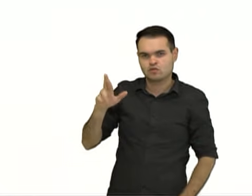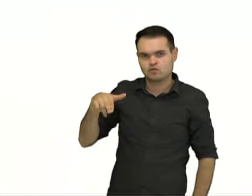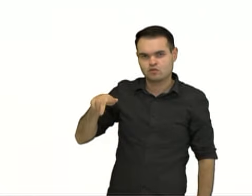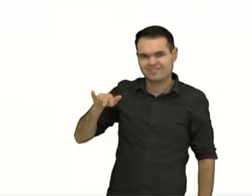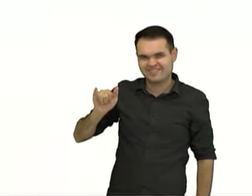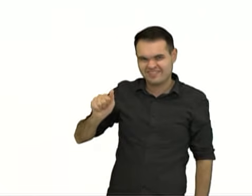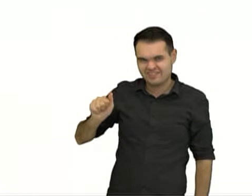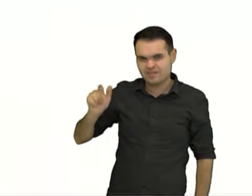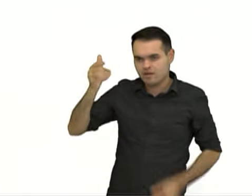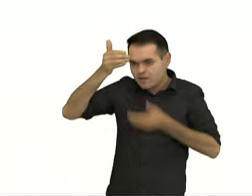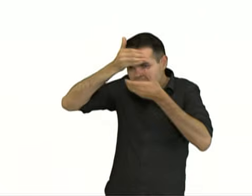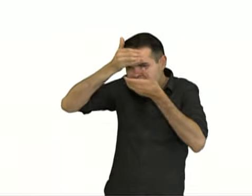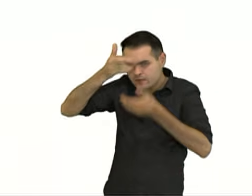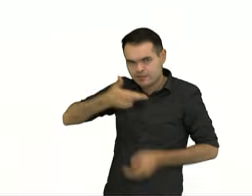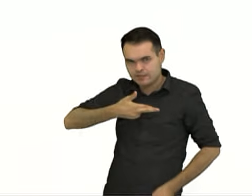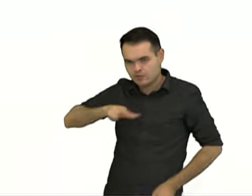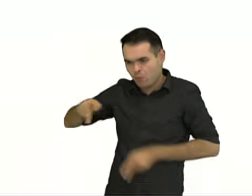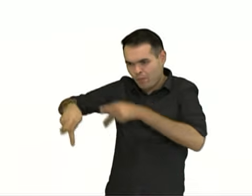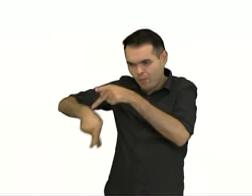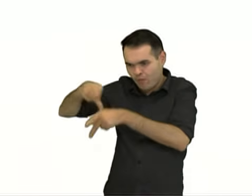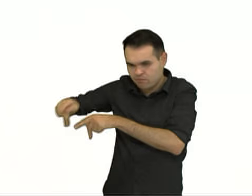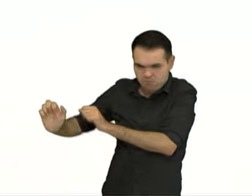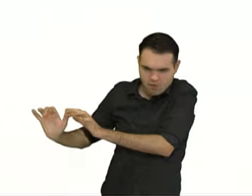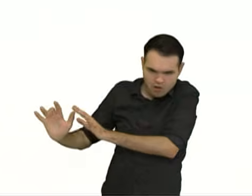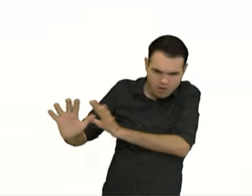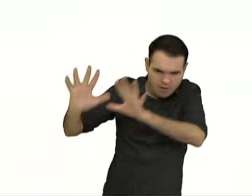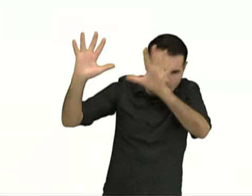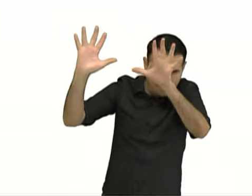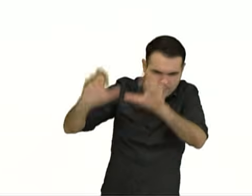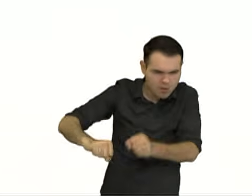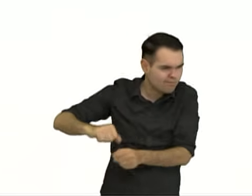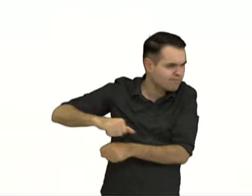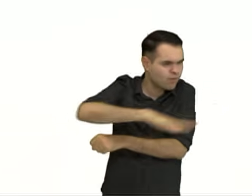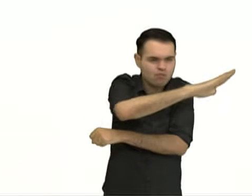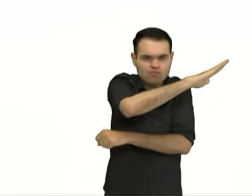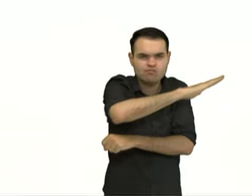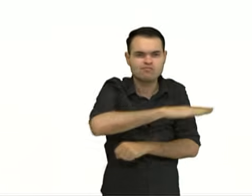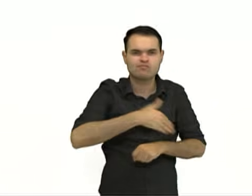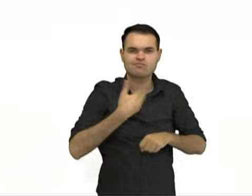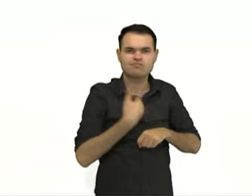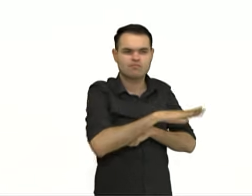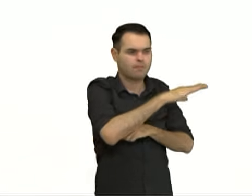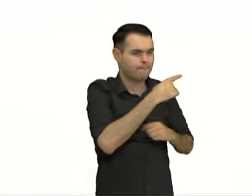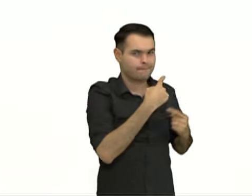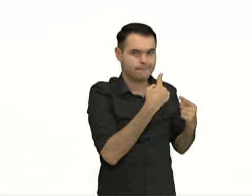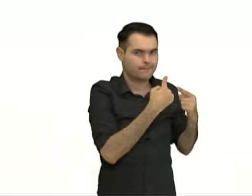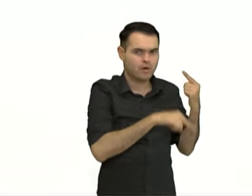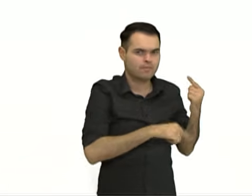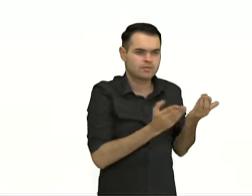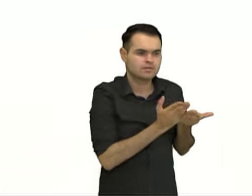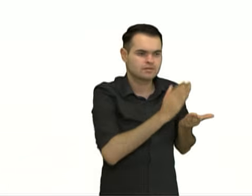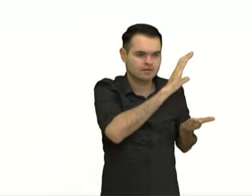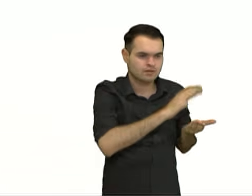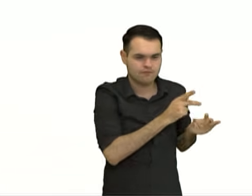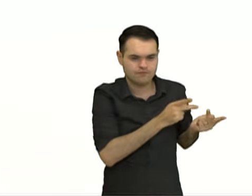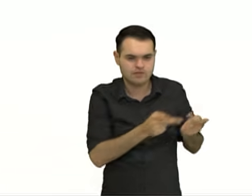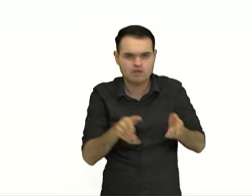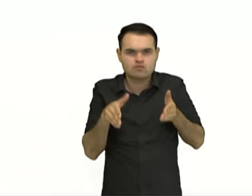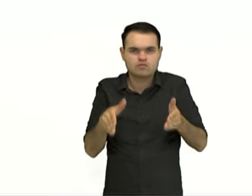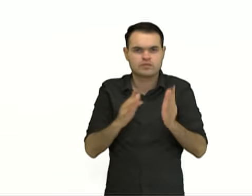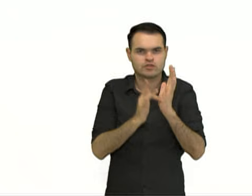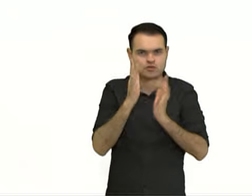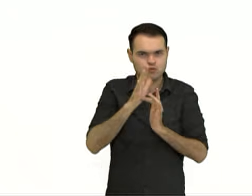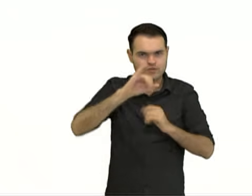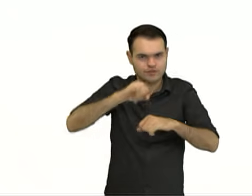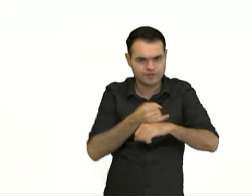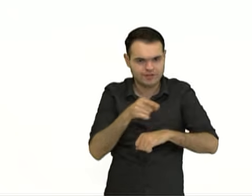muçulmana conquistaram Jerusalém e proibiram os cristãos de visitar o túmulo de Jesus. A cidade de Jerusalém